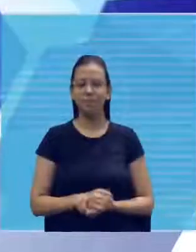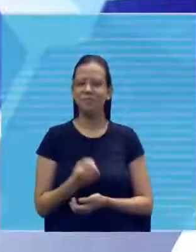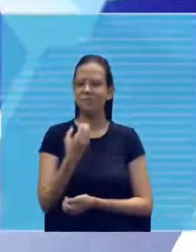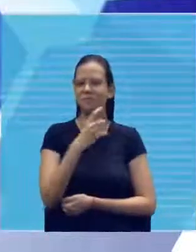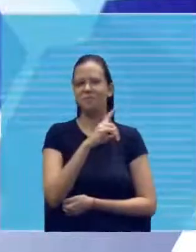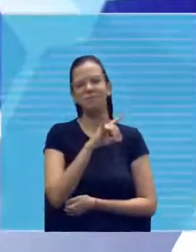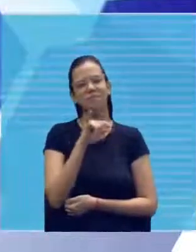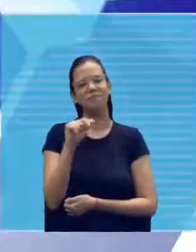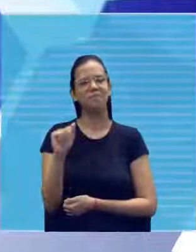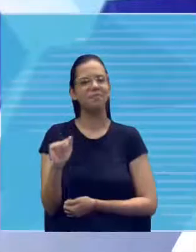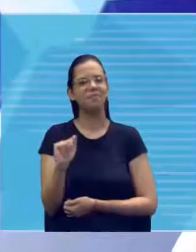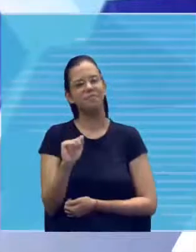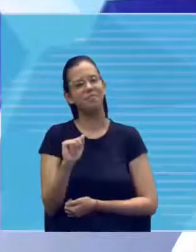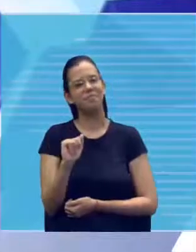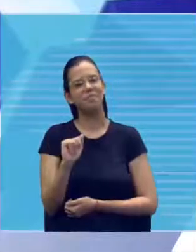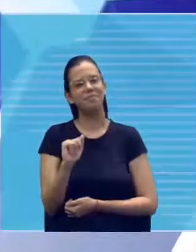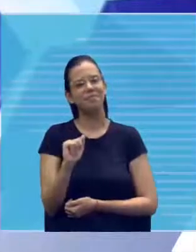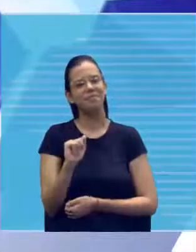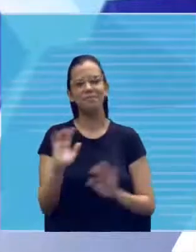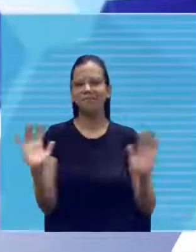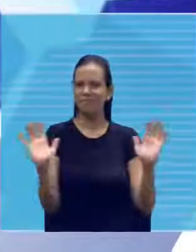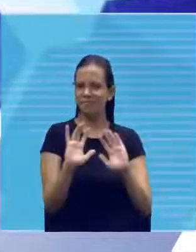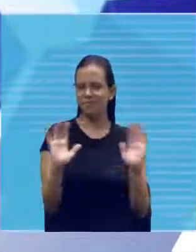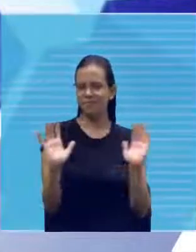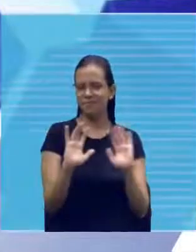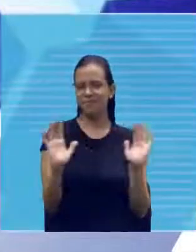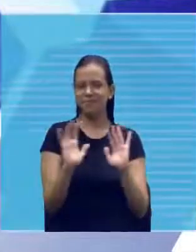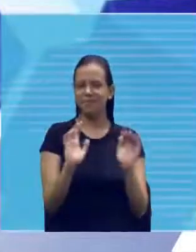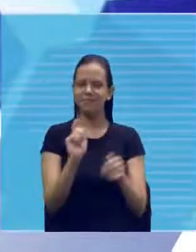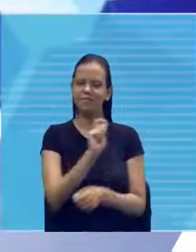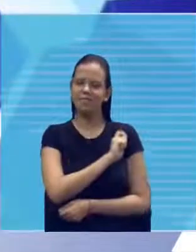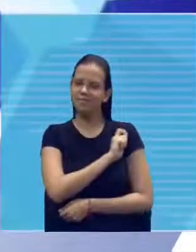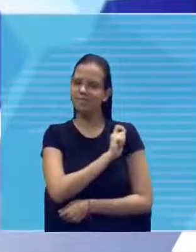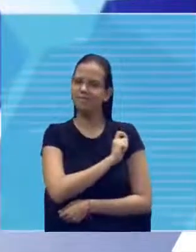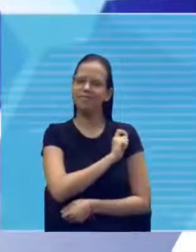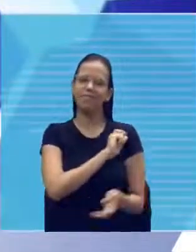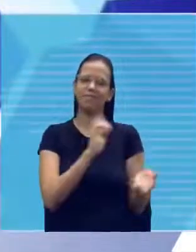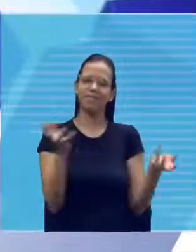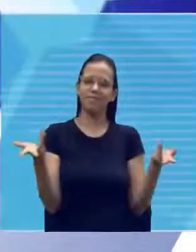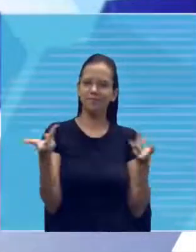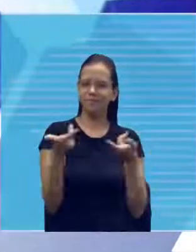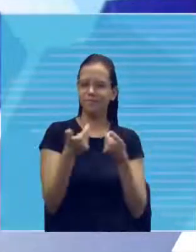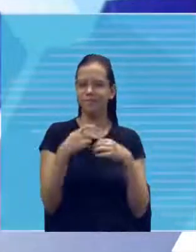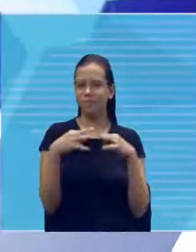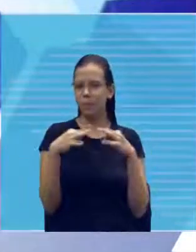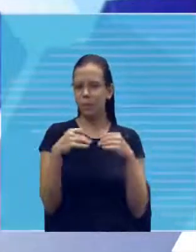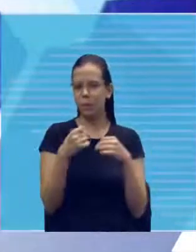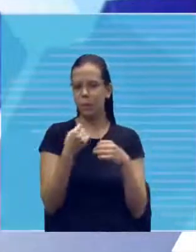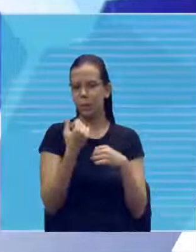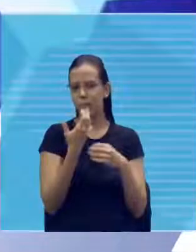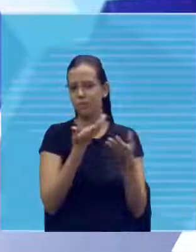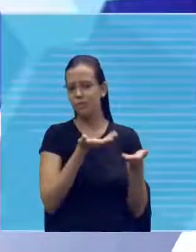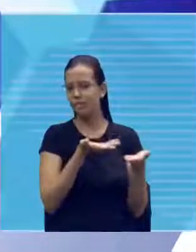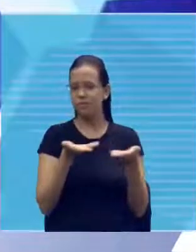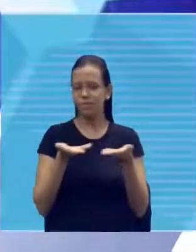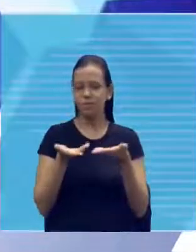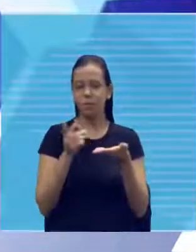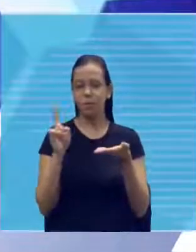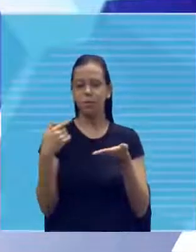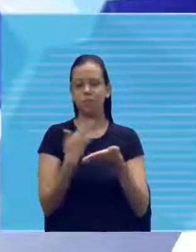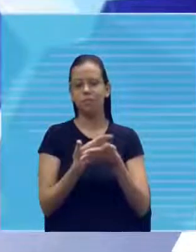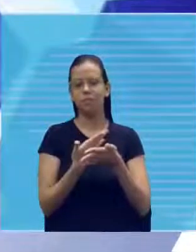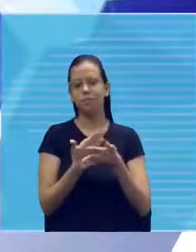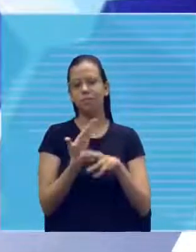Bom dia! Olá, meus alunos maravilhosos, sejam bem-vindos! Nossa aula